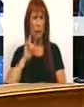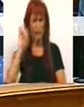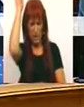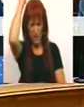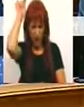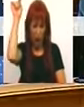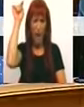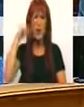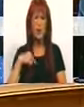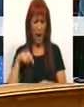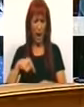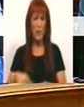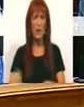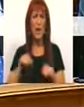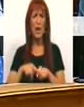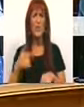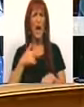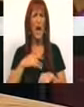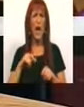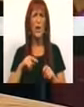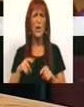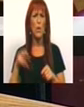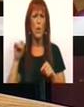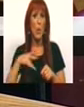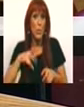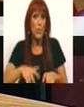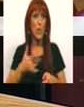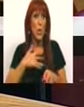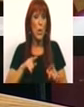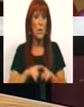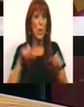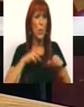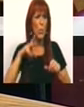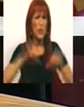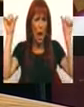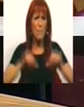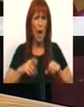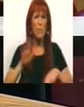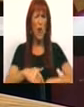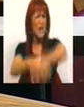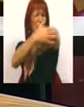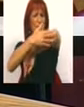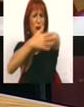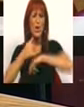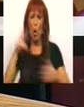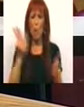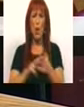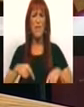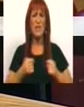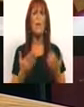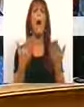e aí está em casa só aqui eles querem que o banco central é que os querem um bar portugal que por inveja não aprova esses